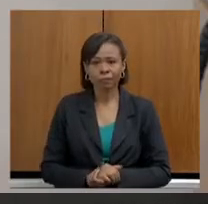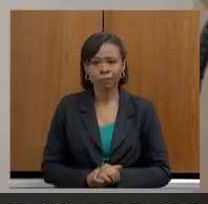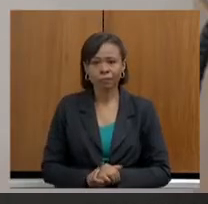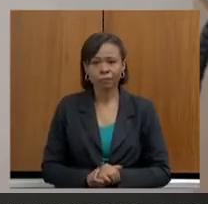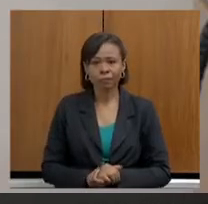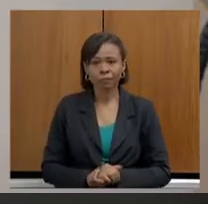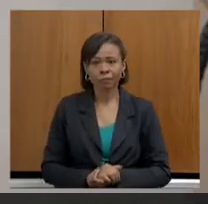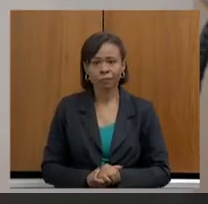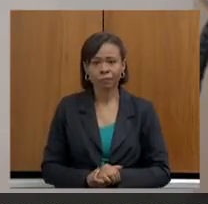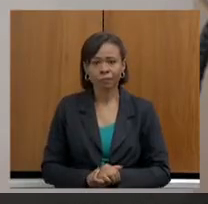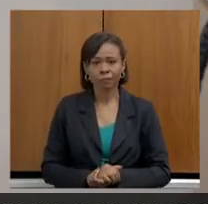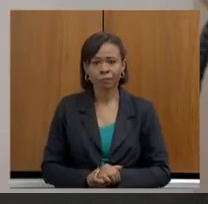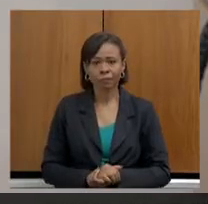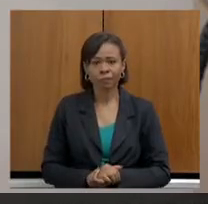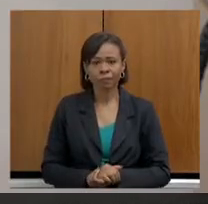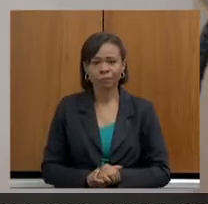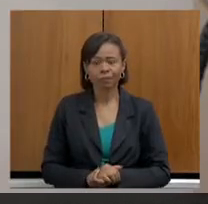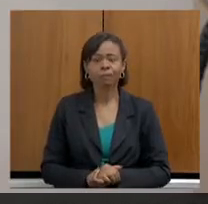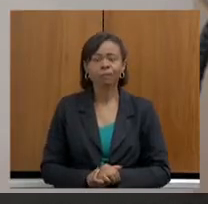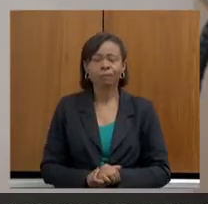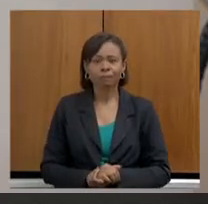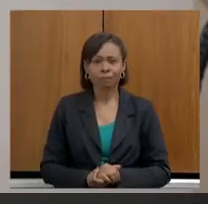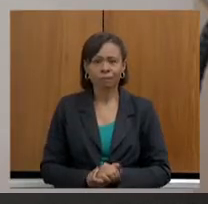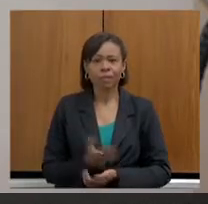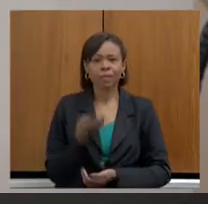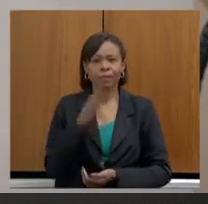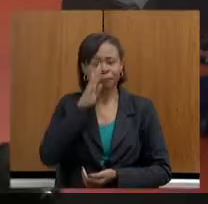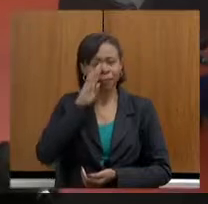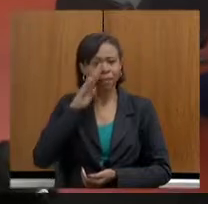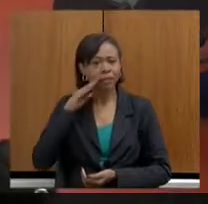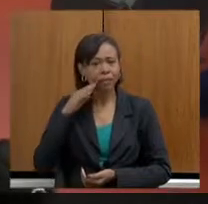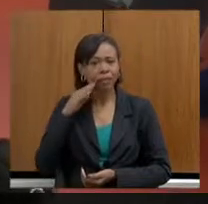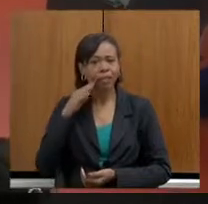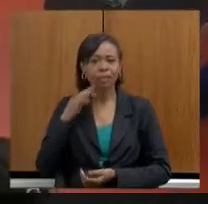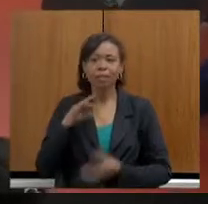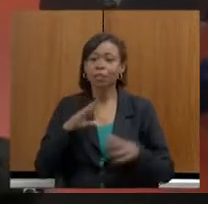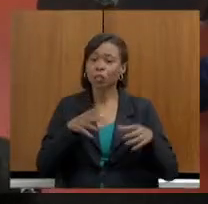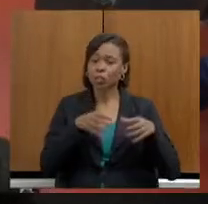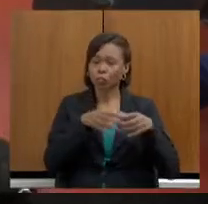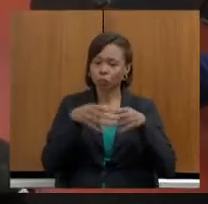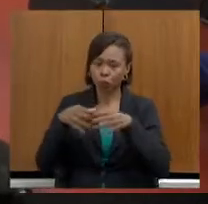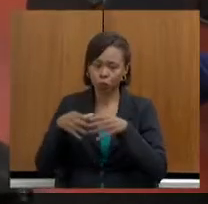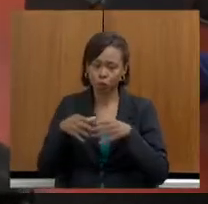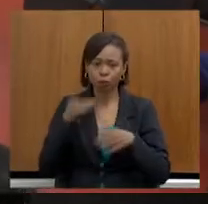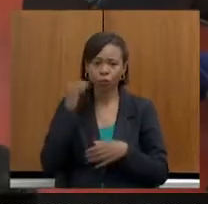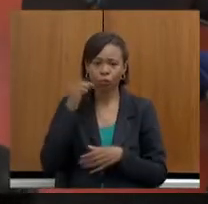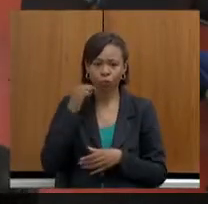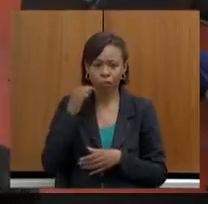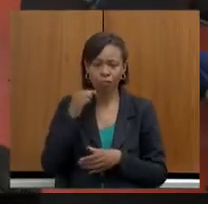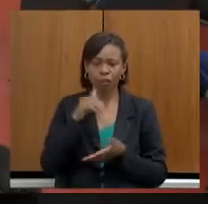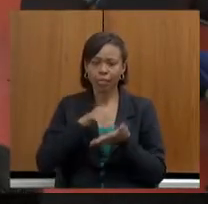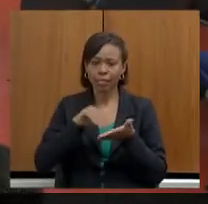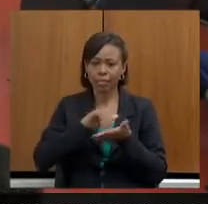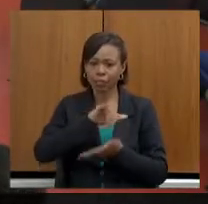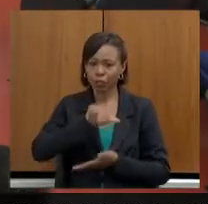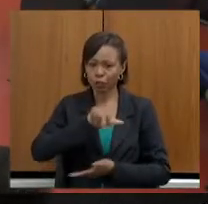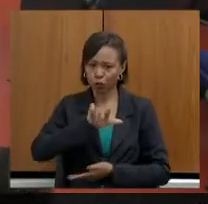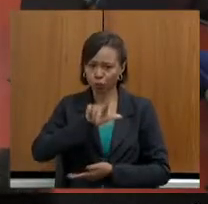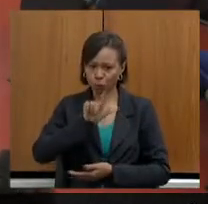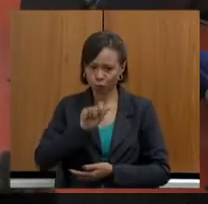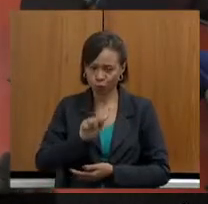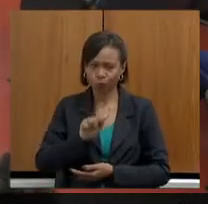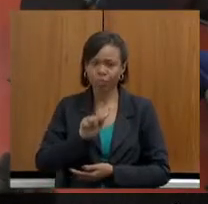tem uma pessoa dela cumprimenta os deputados in the present you a secretária ajuda Santana